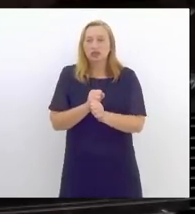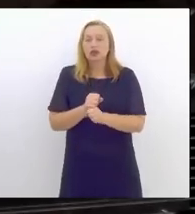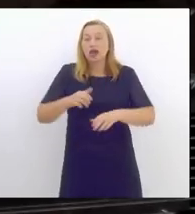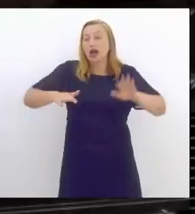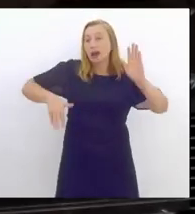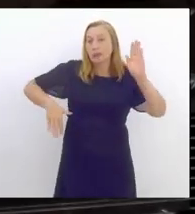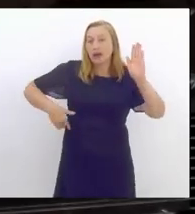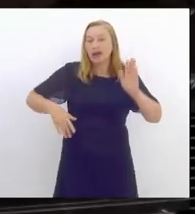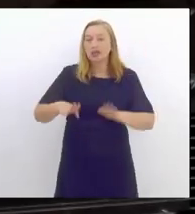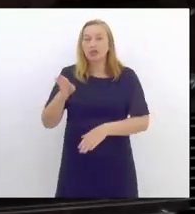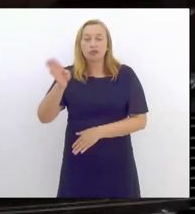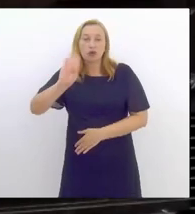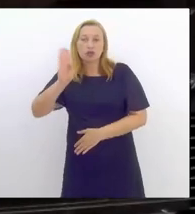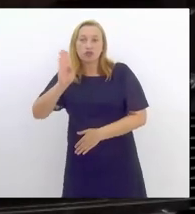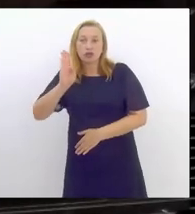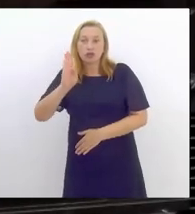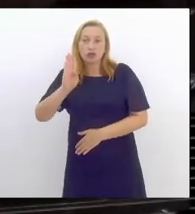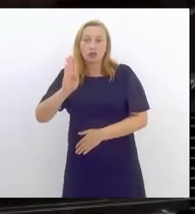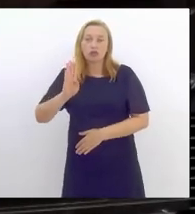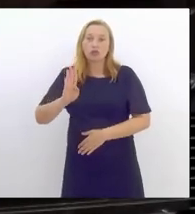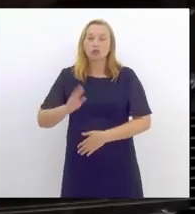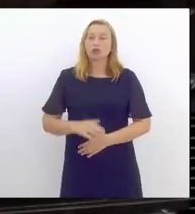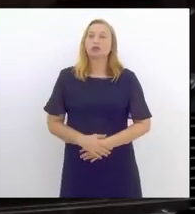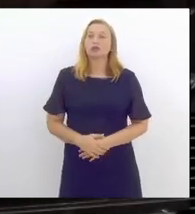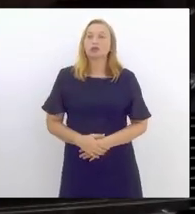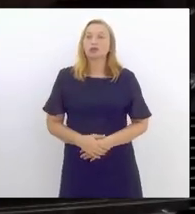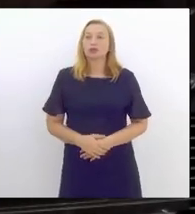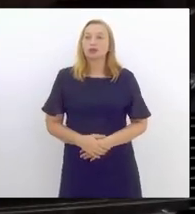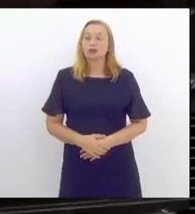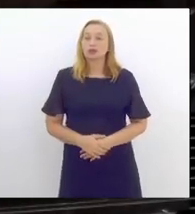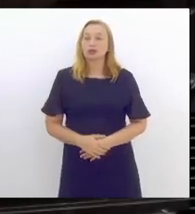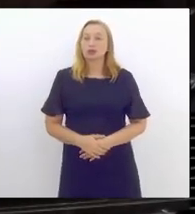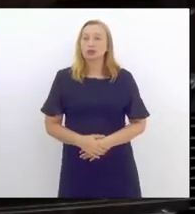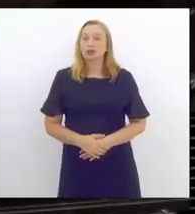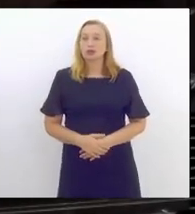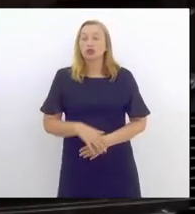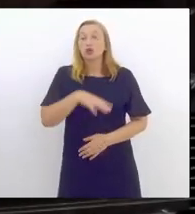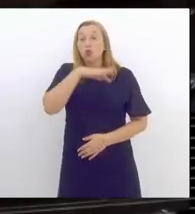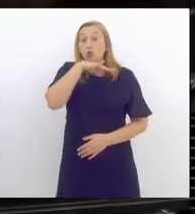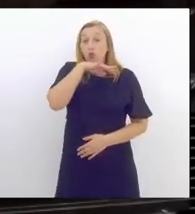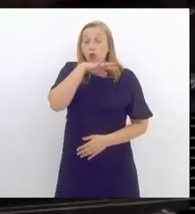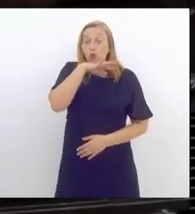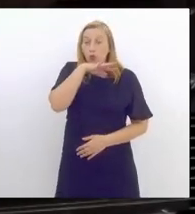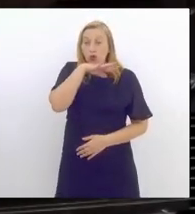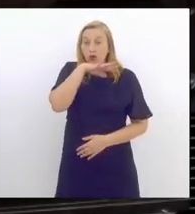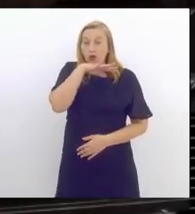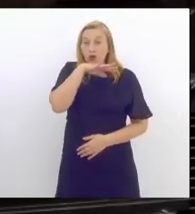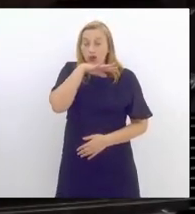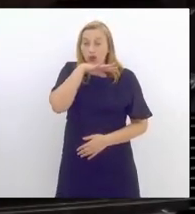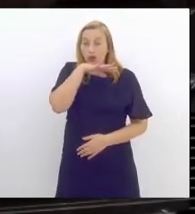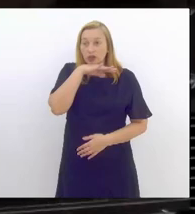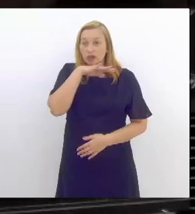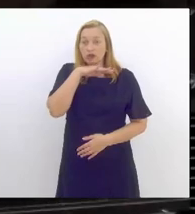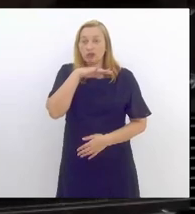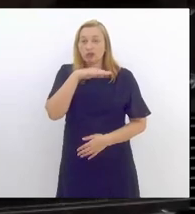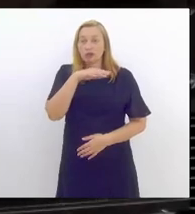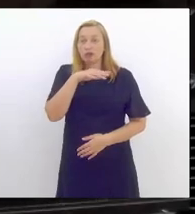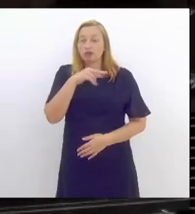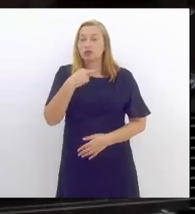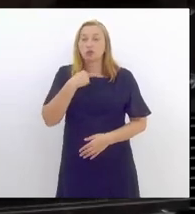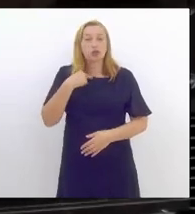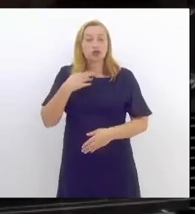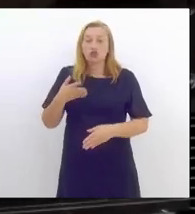Botafogo apresentou condições de balneabilidade em boletins consecutivos do INEA.